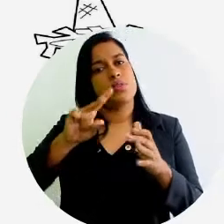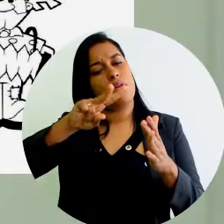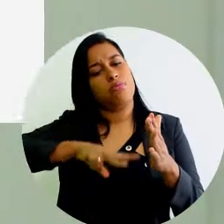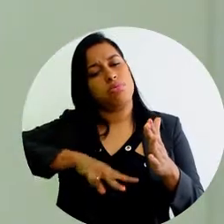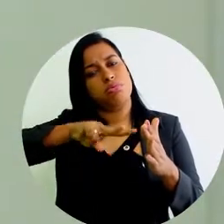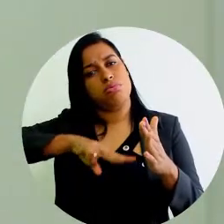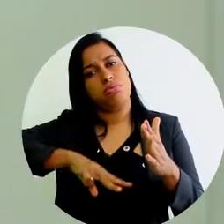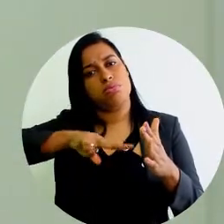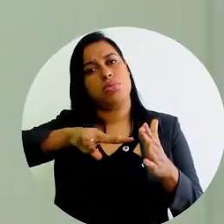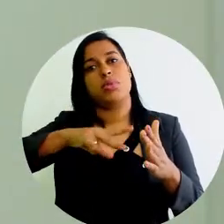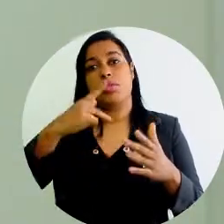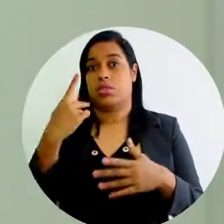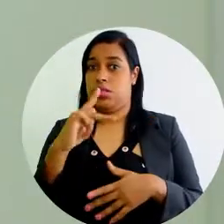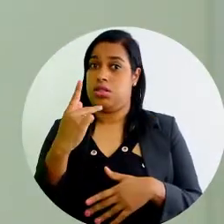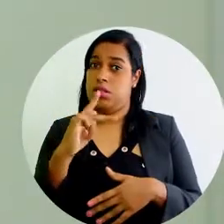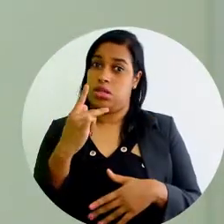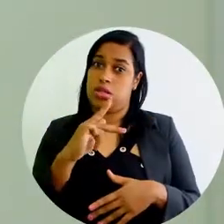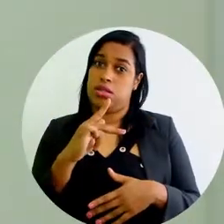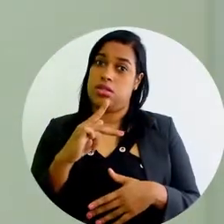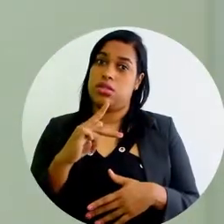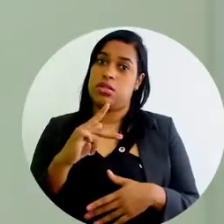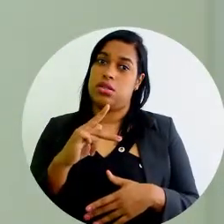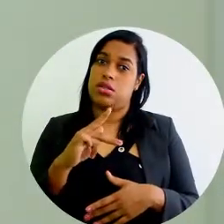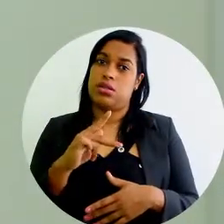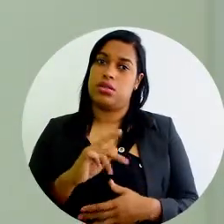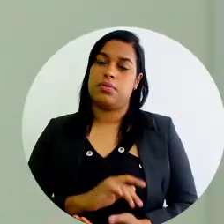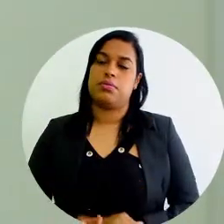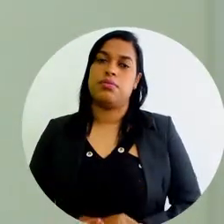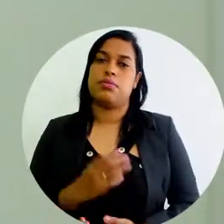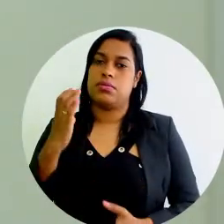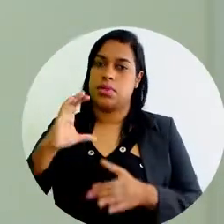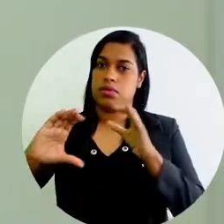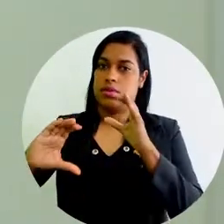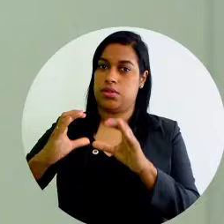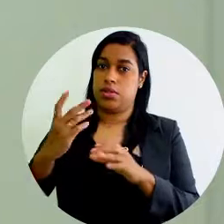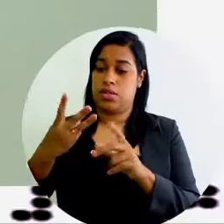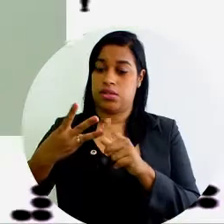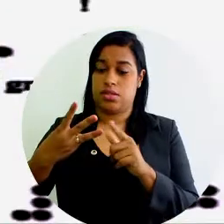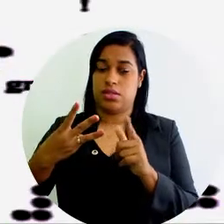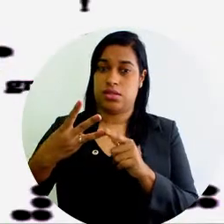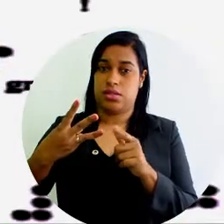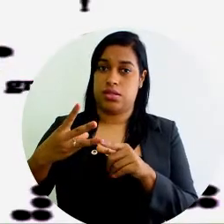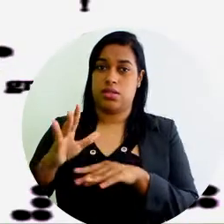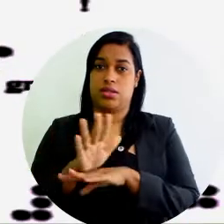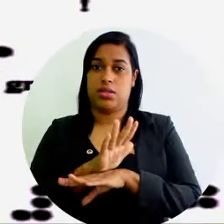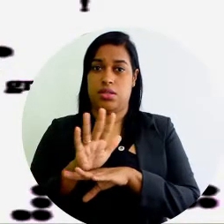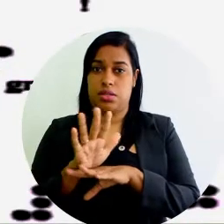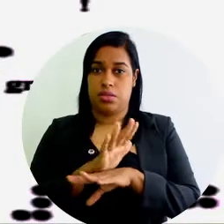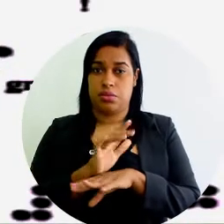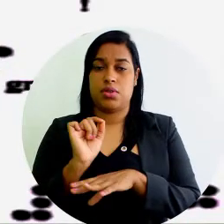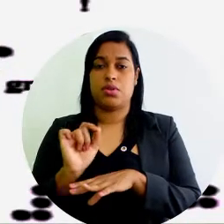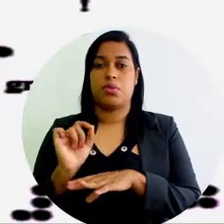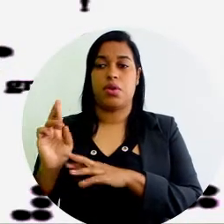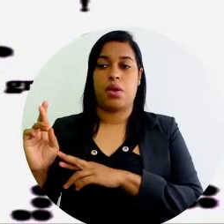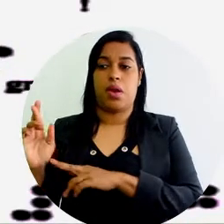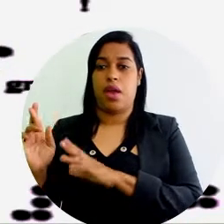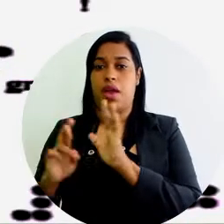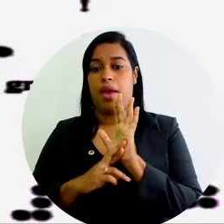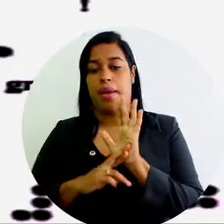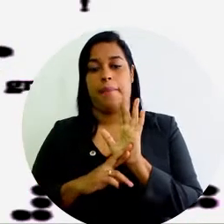fazer a leitura desta partitura. Essa terceira imagem é